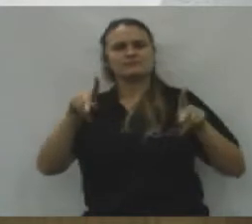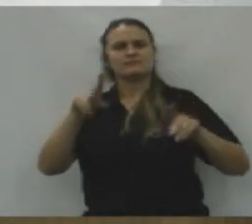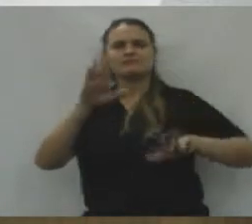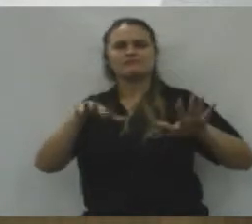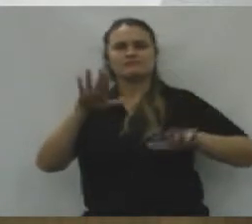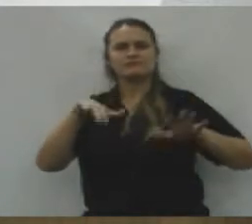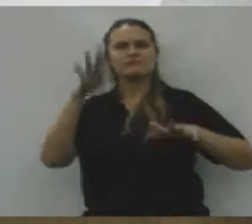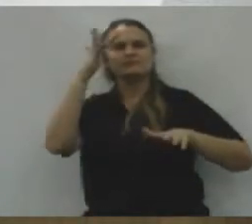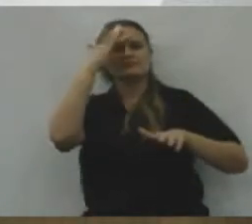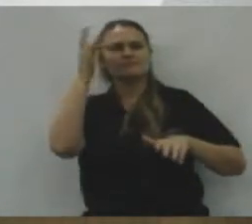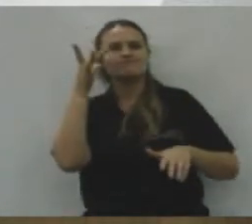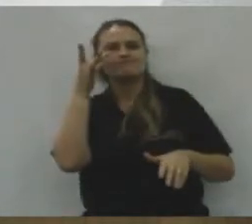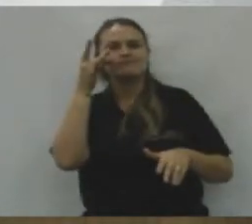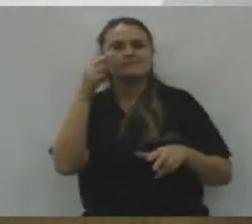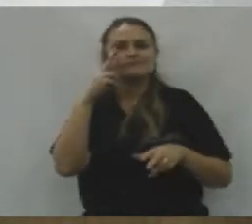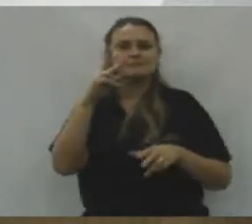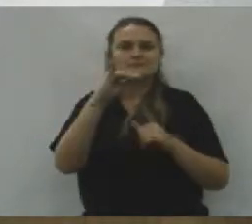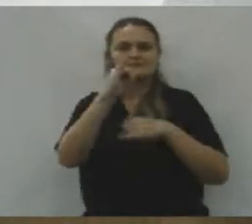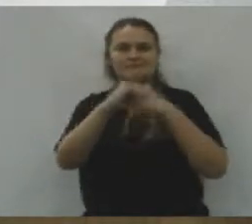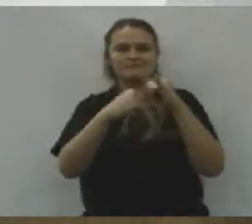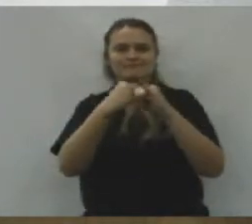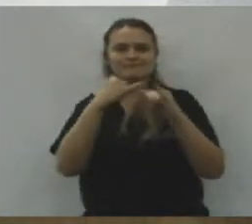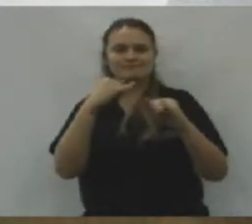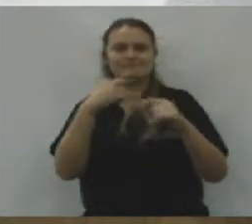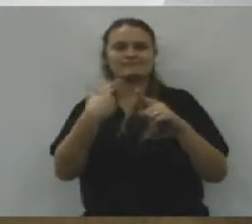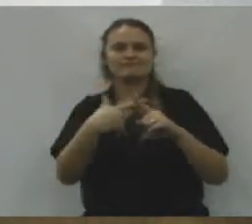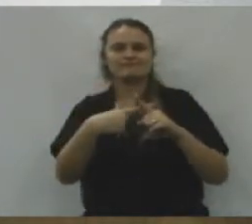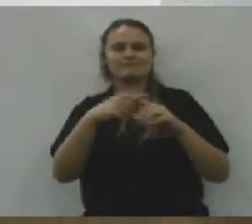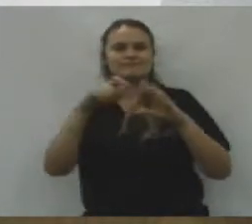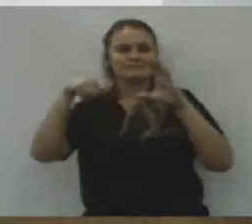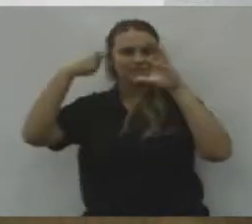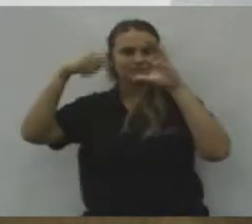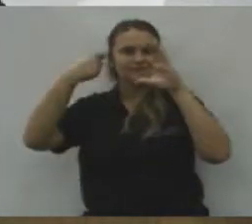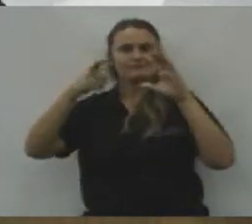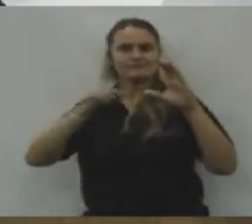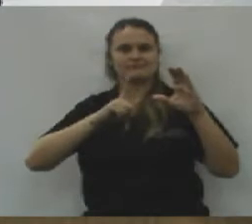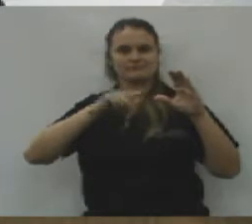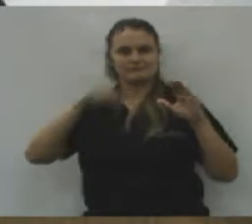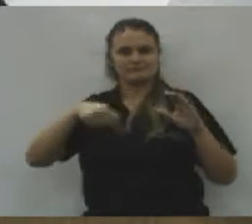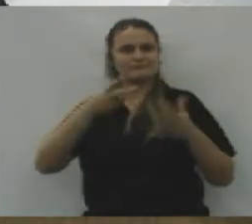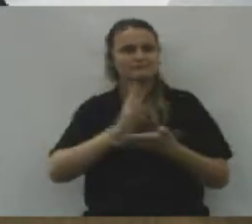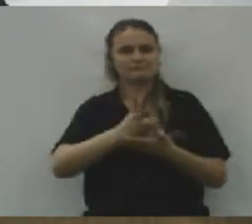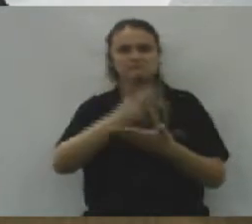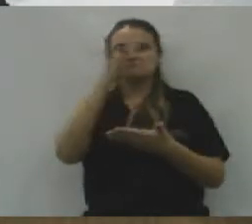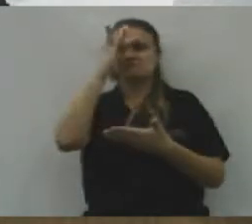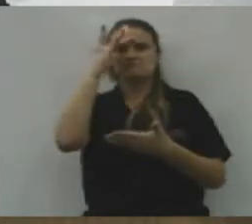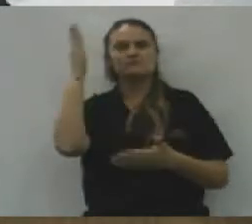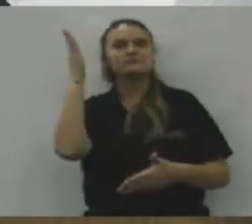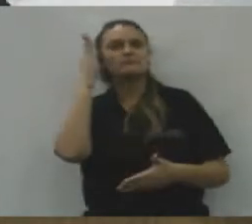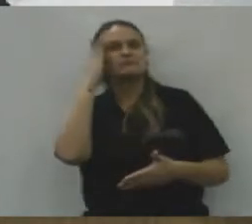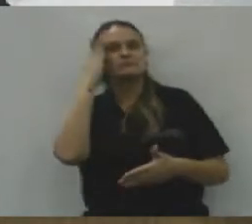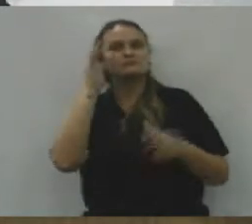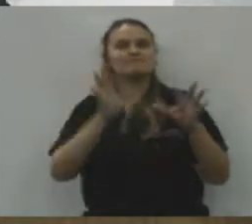acompanham pela internet, através da transmissão ao vivo da sessão da Câmara. para as pessoas já irem